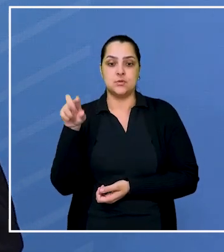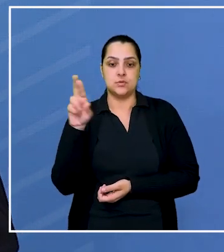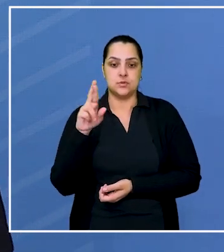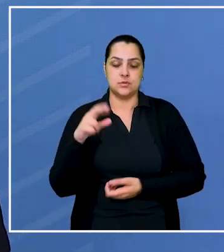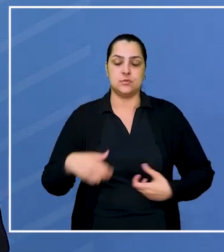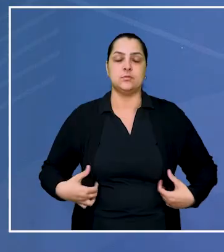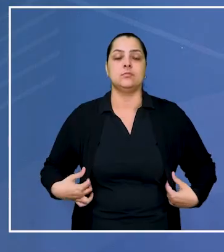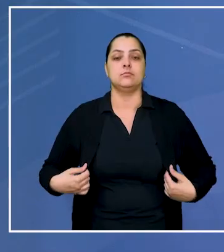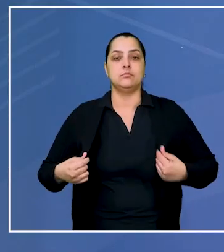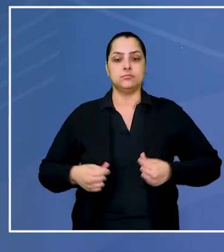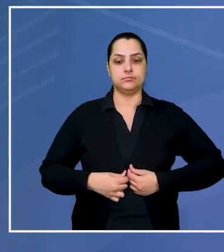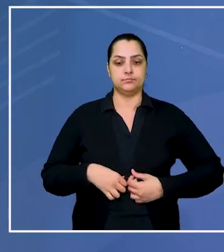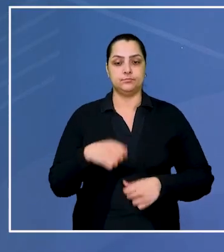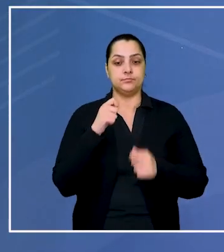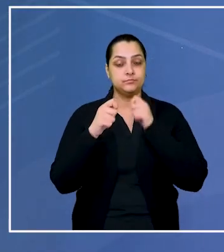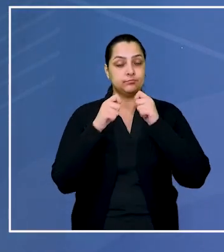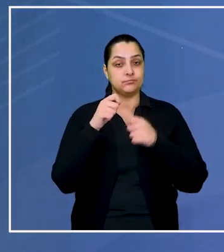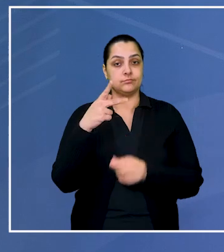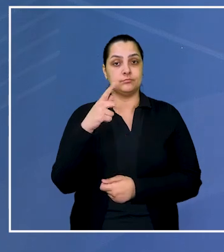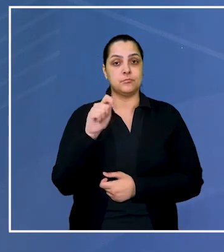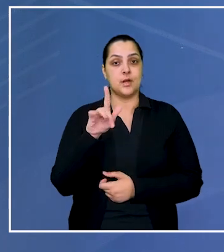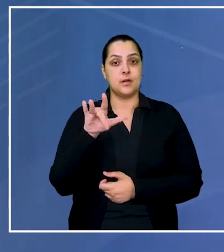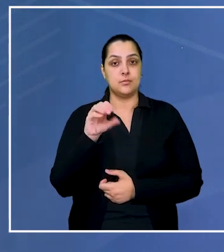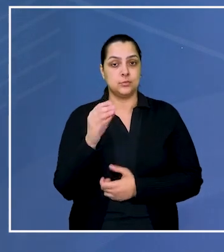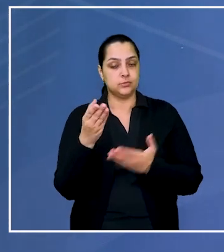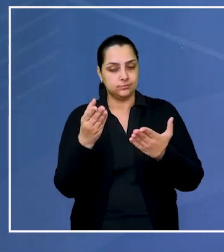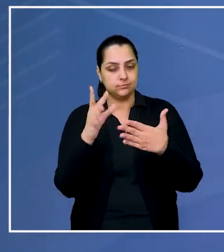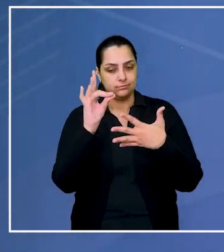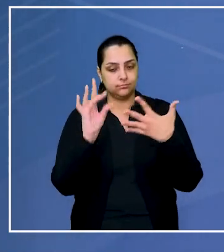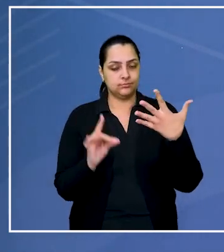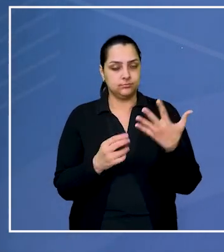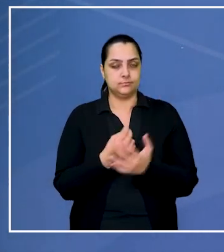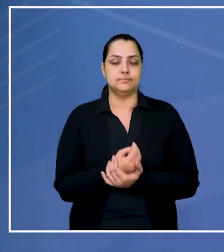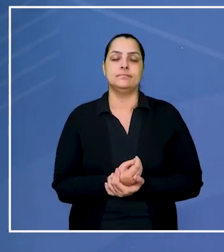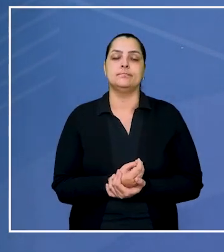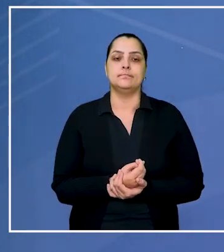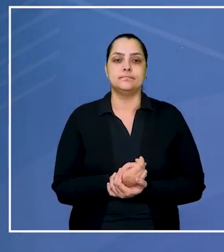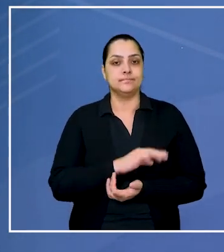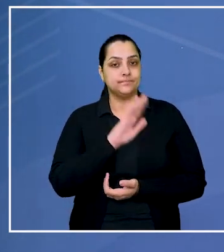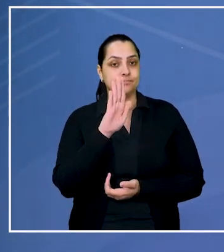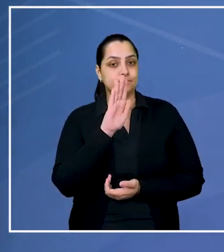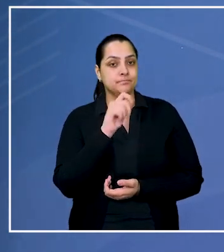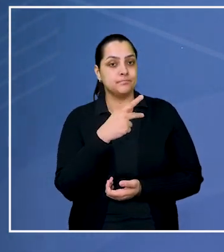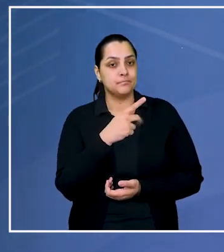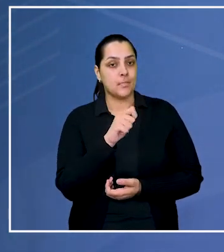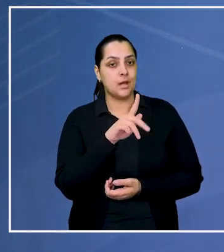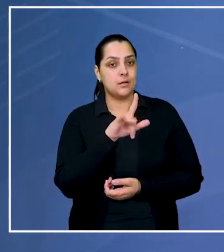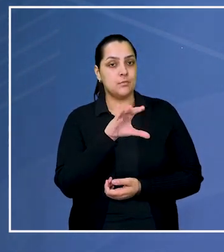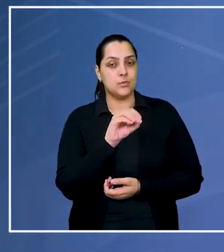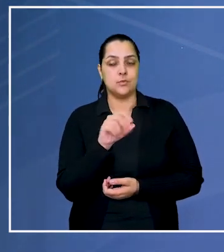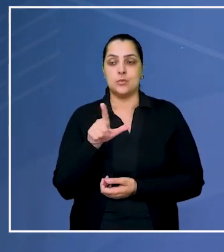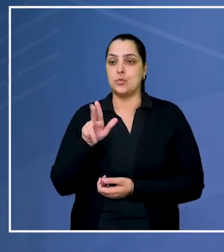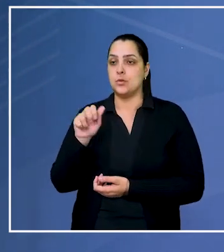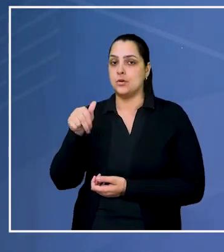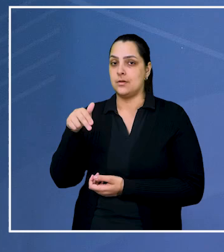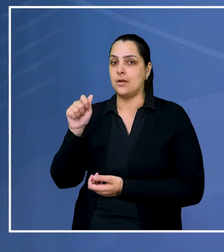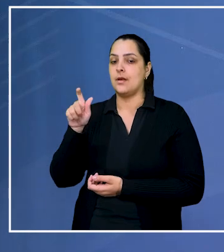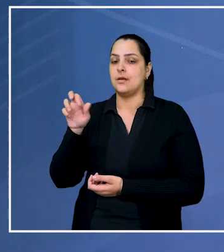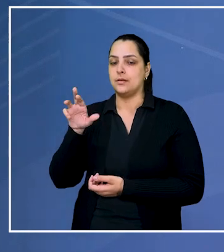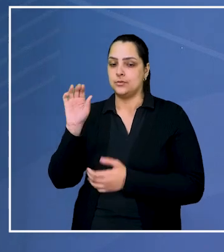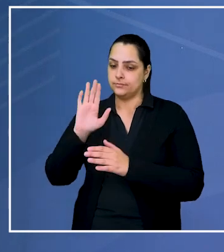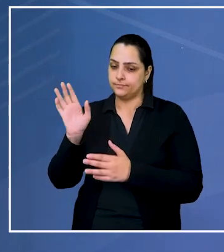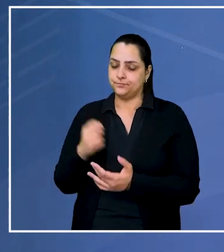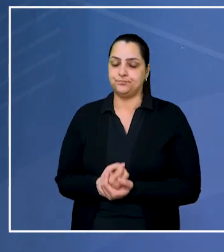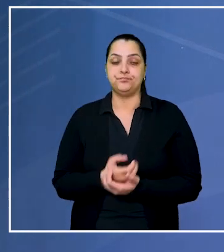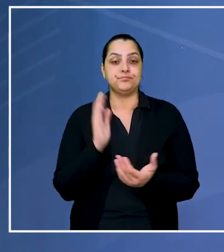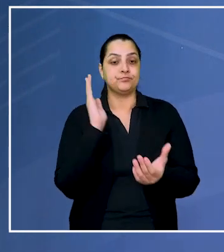mil. O repórter Pablo Lemos tem os detalhes desse caso para a gente. Oi, Pablo. Olá, Anderson, Luana. Olha,